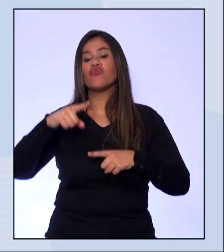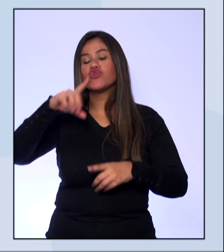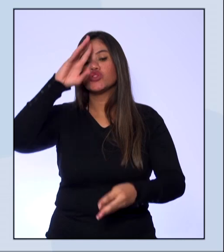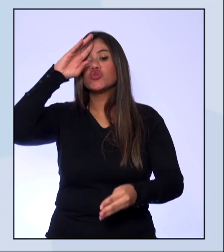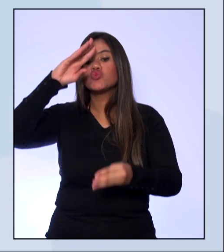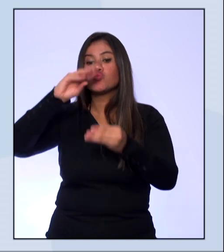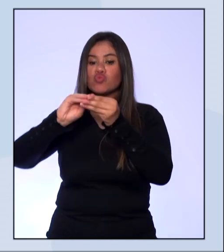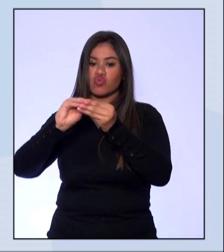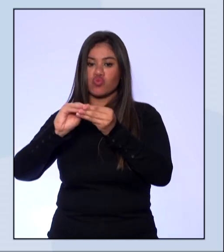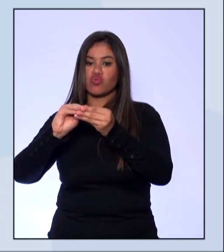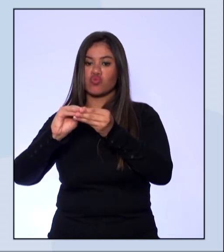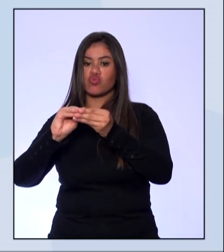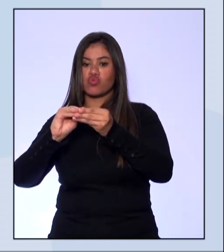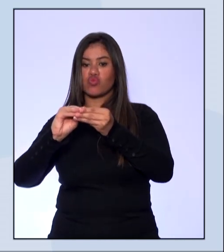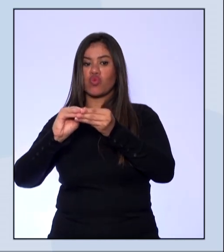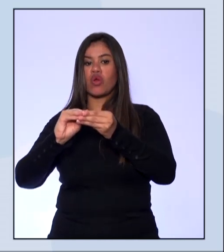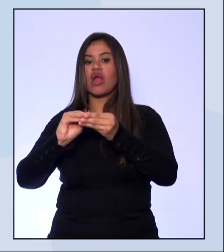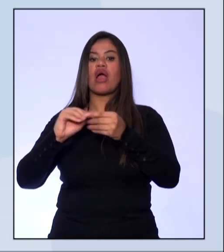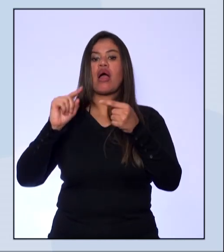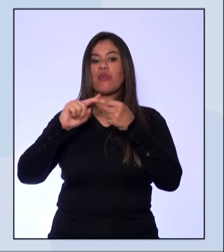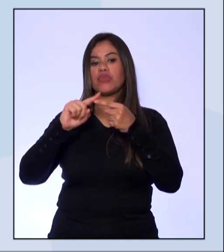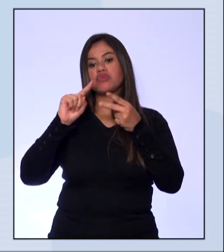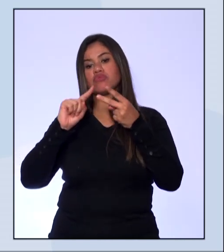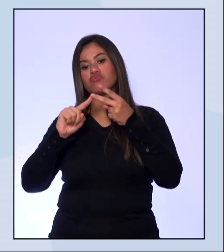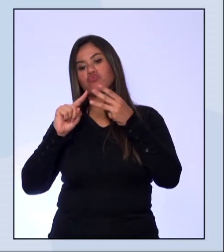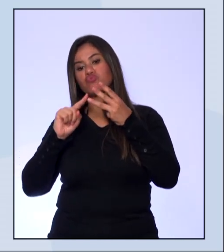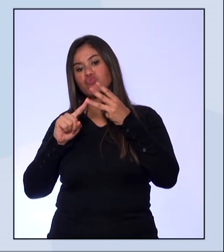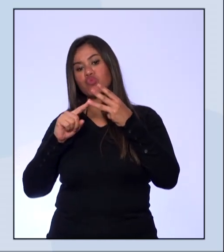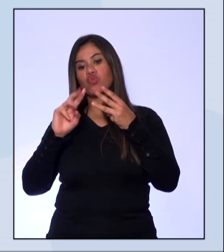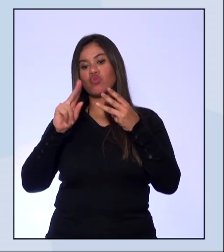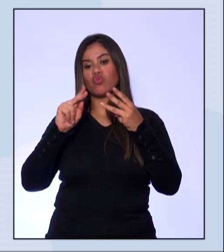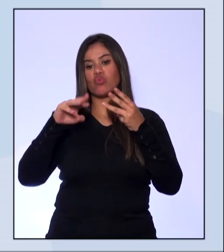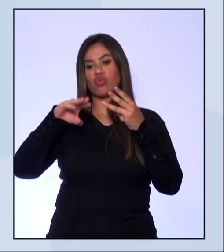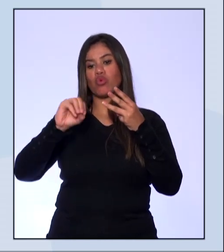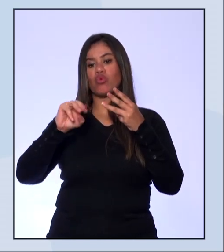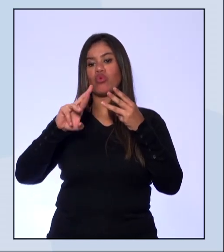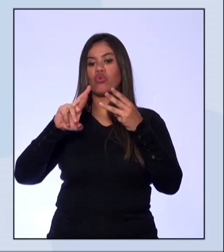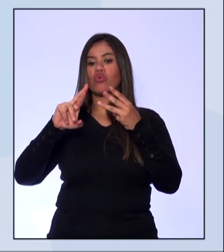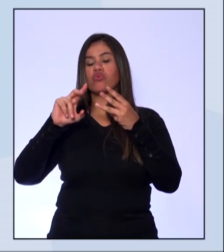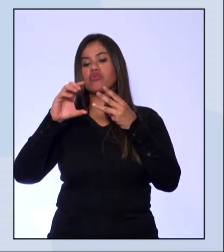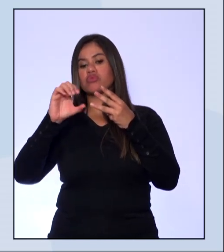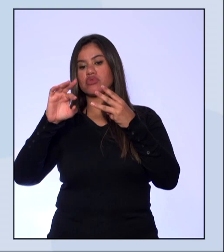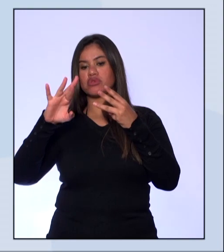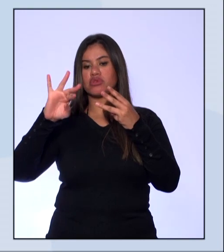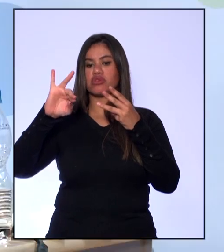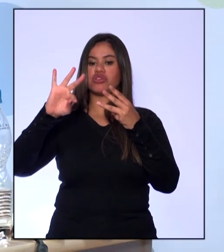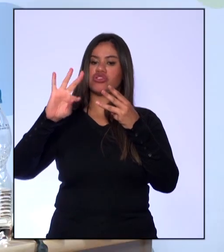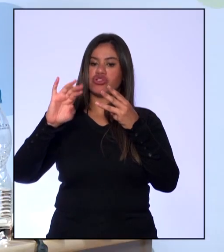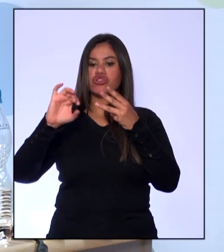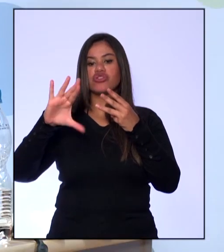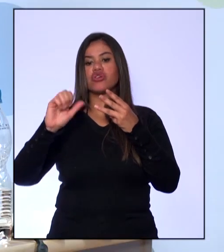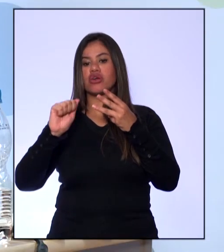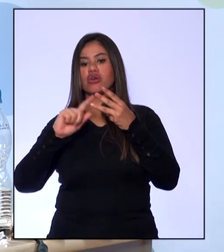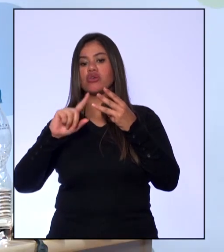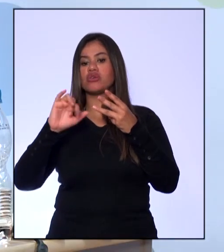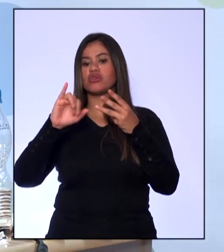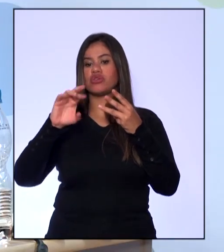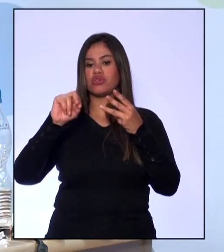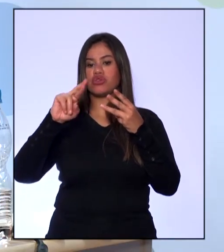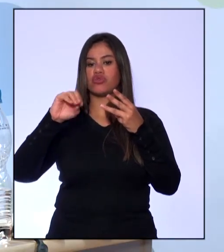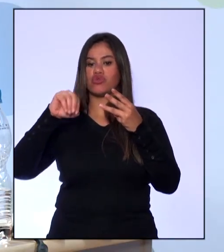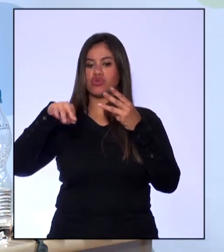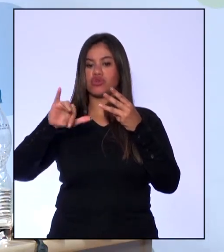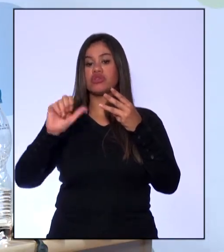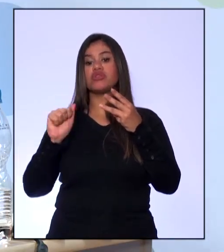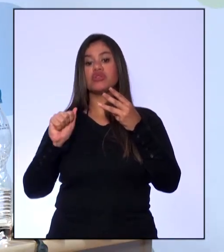à conclusão? Que é humor, crítica ou ironia? Então, porque elas todas se relacionam. A